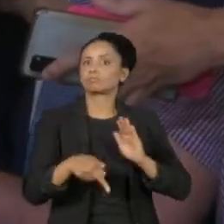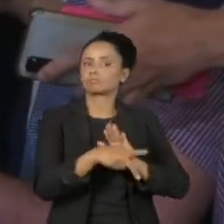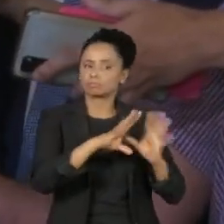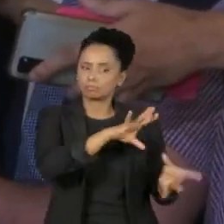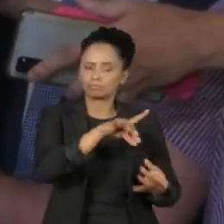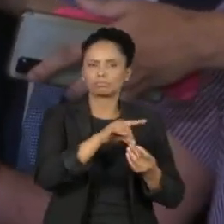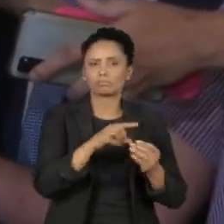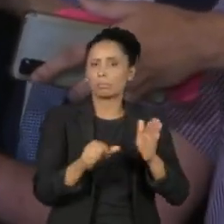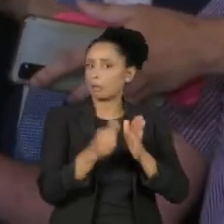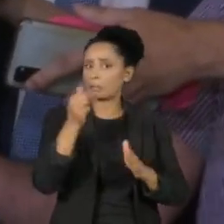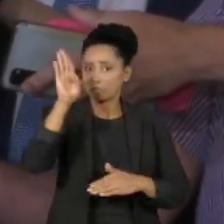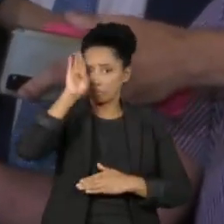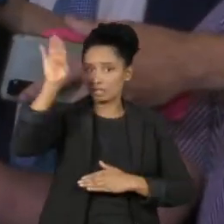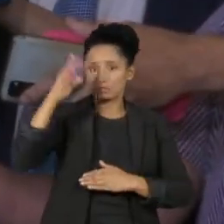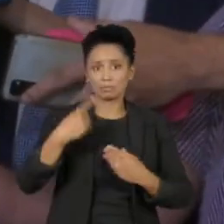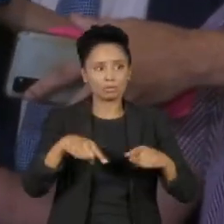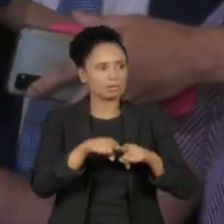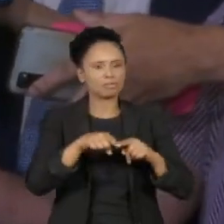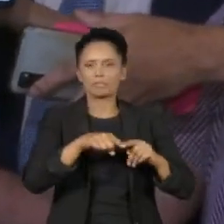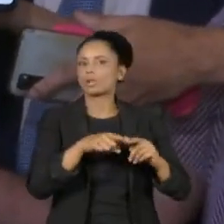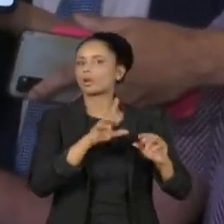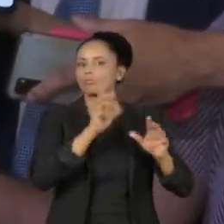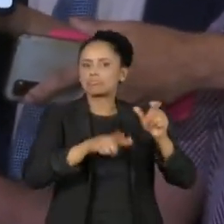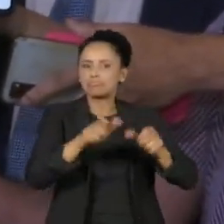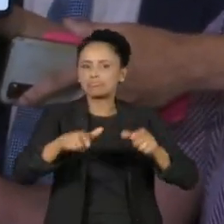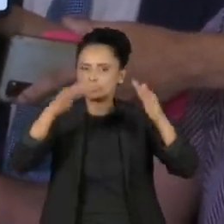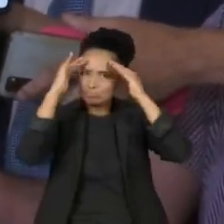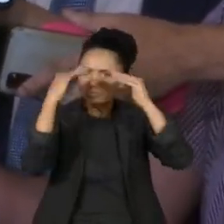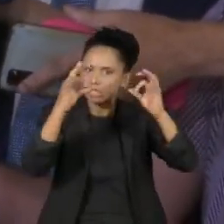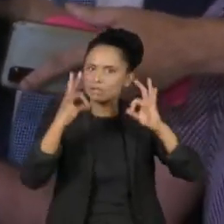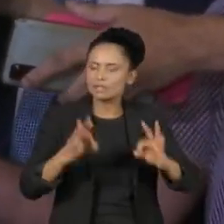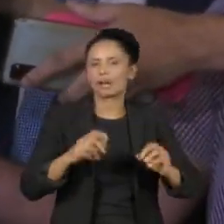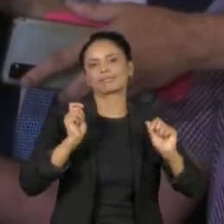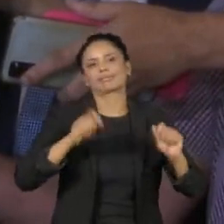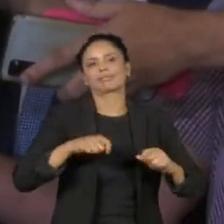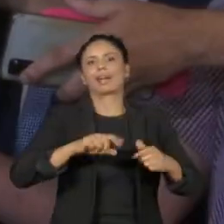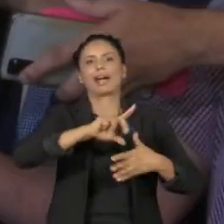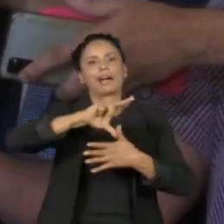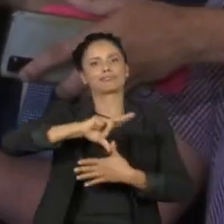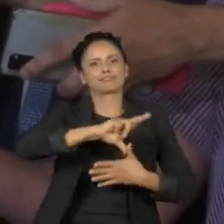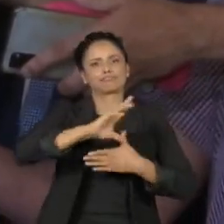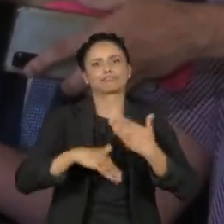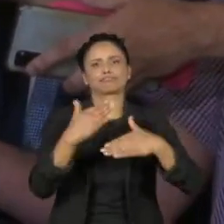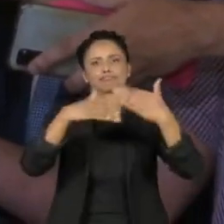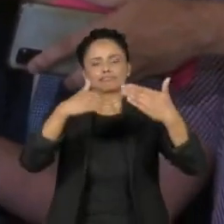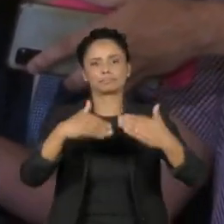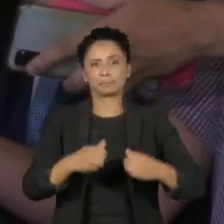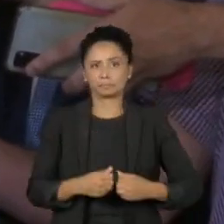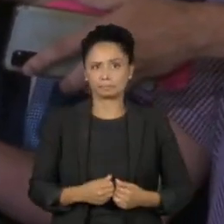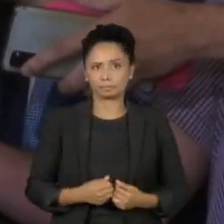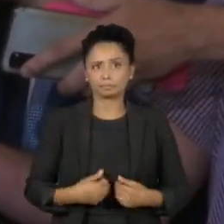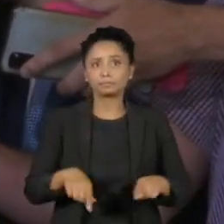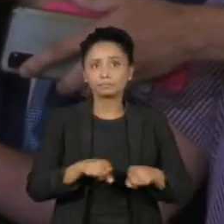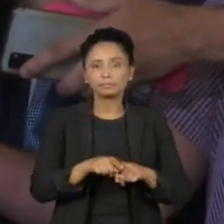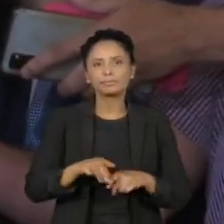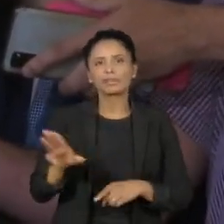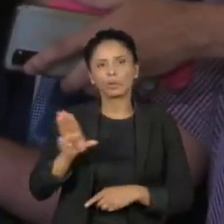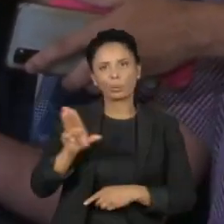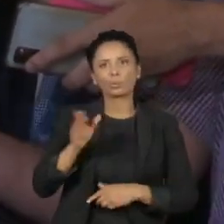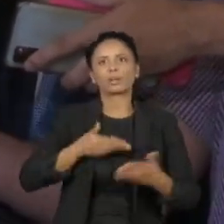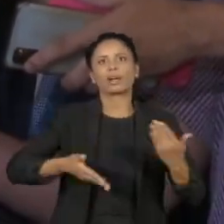ser feita, além de respeitar a vontade popular para o progresso da América Latina. Com Lula compartimos uma mesma